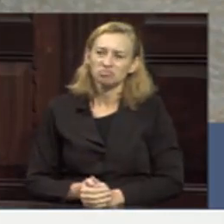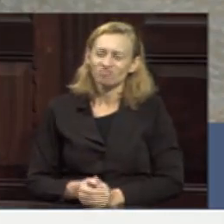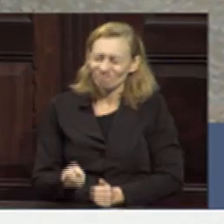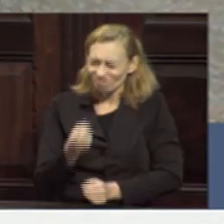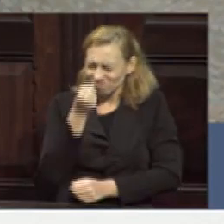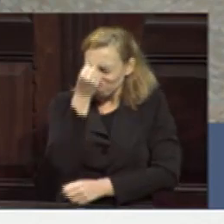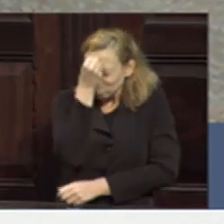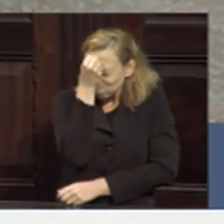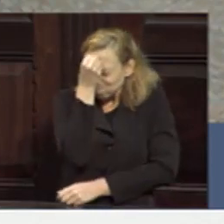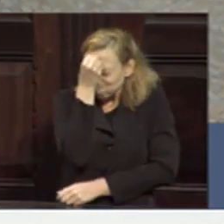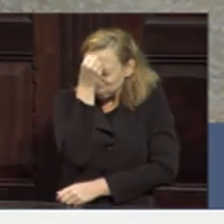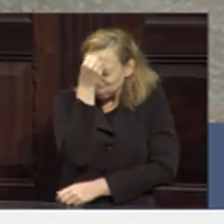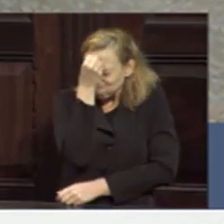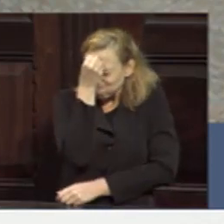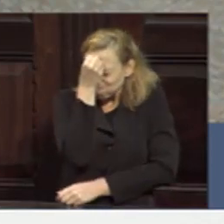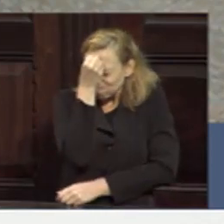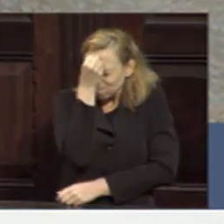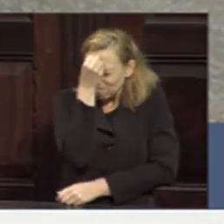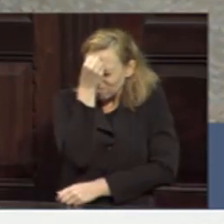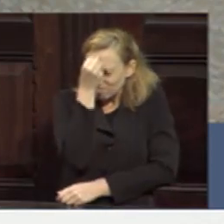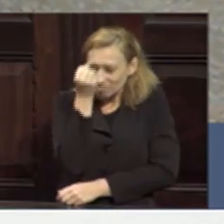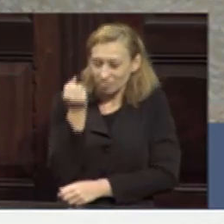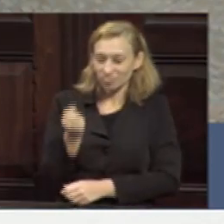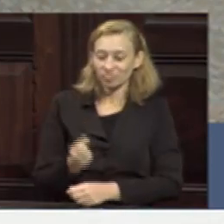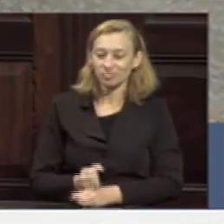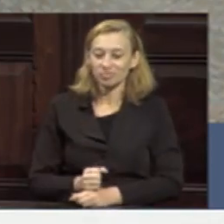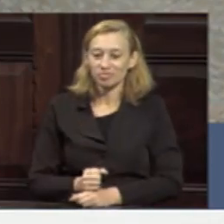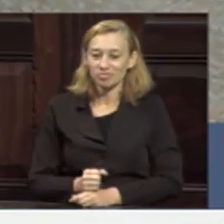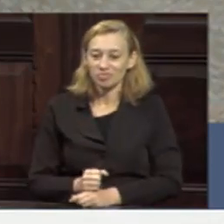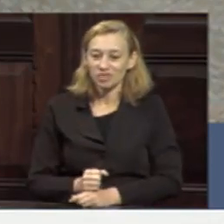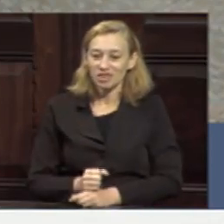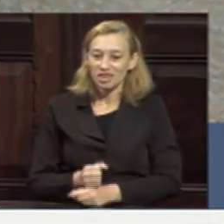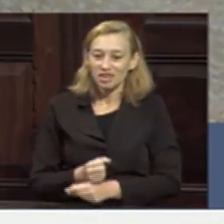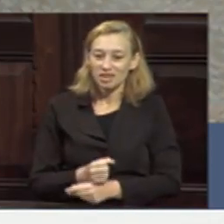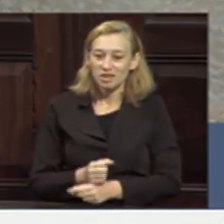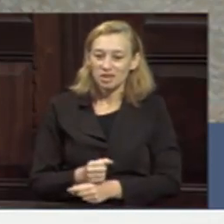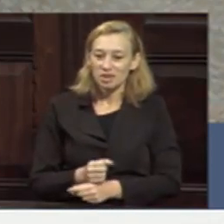rendimento. E os magos histriões,